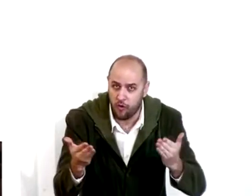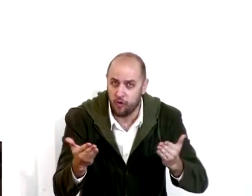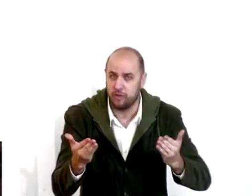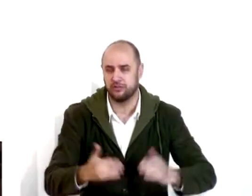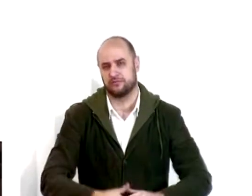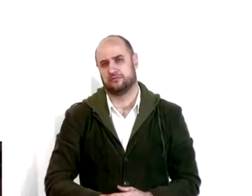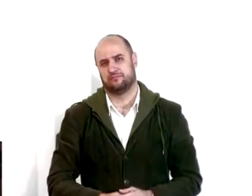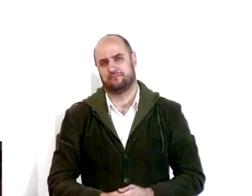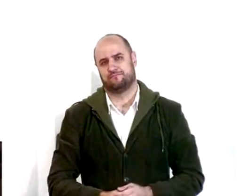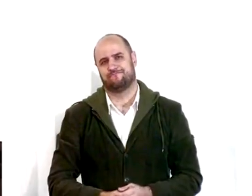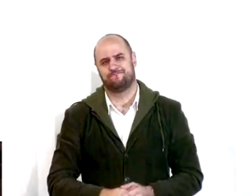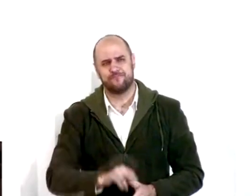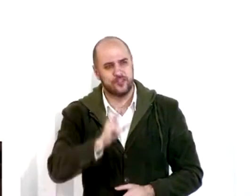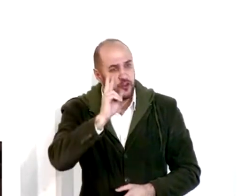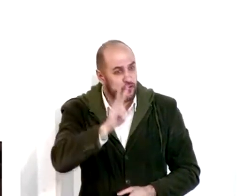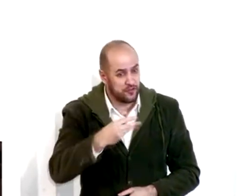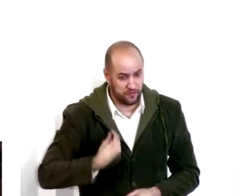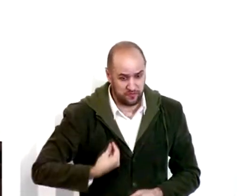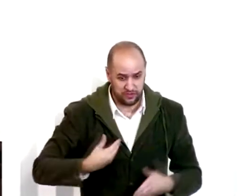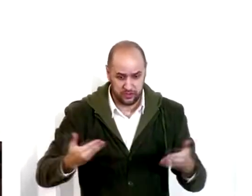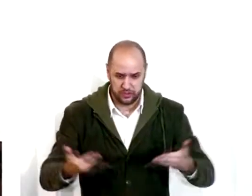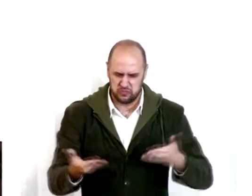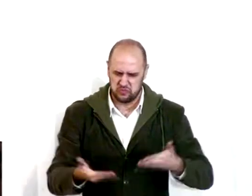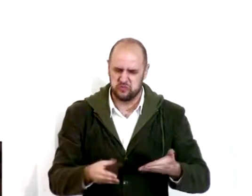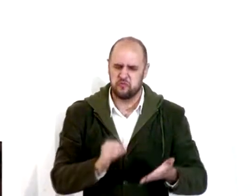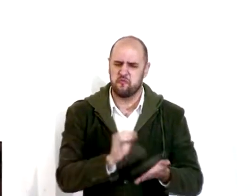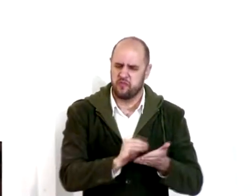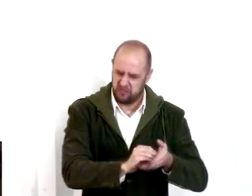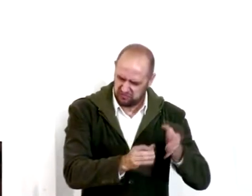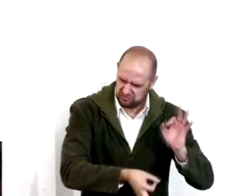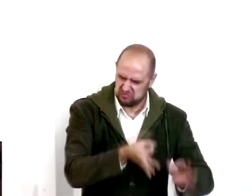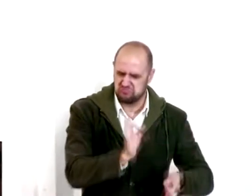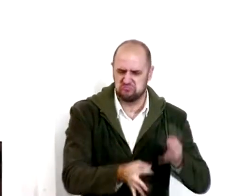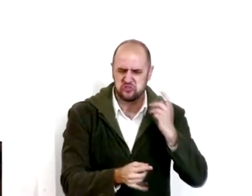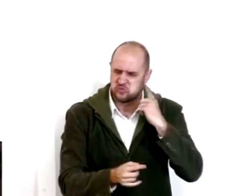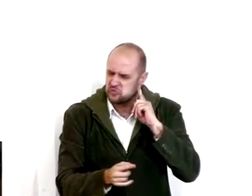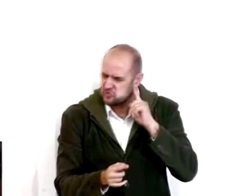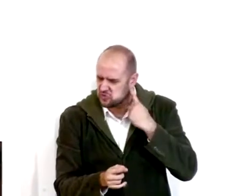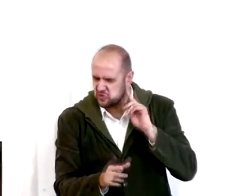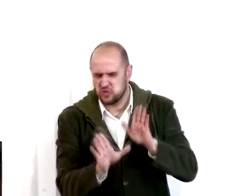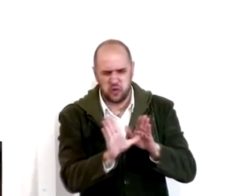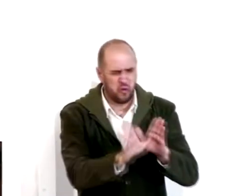Dada a corrupção, a injustiça, que toca